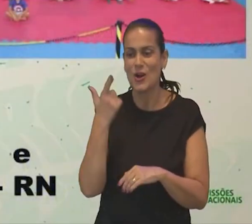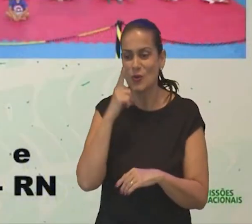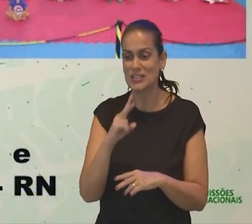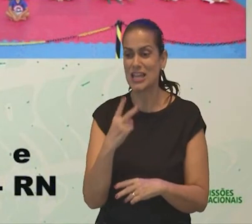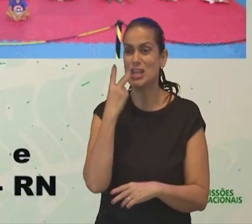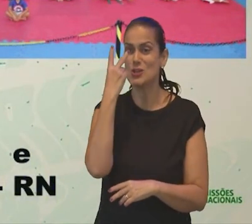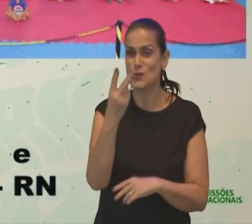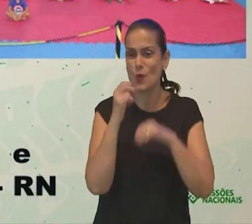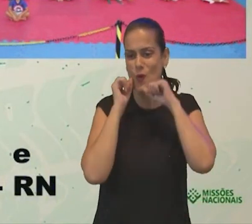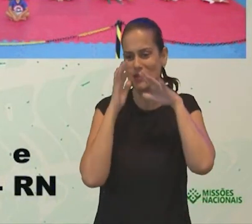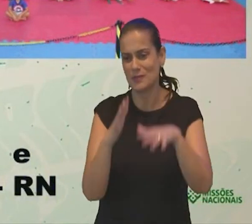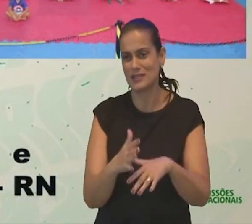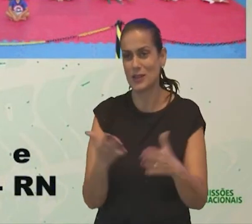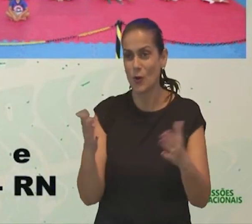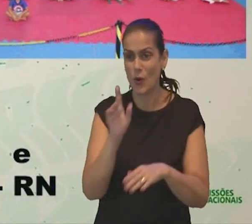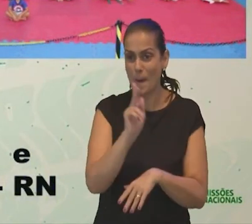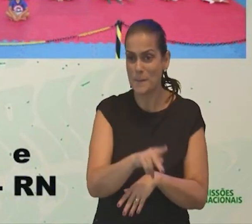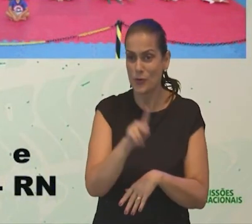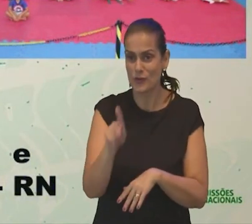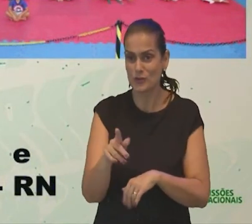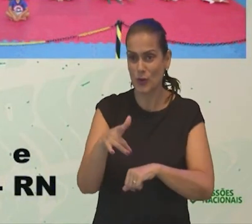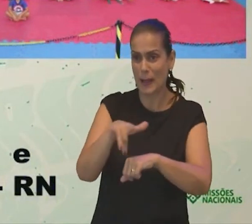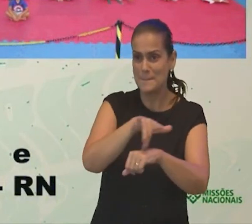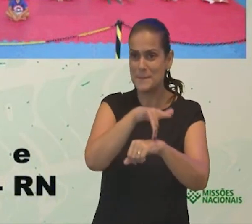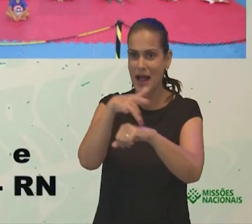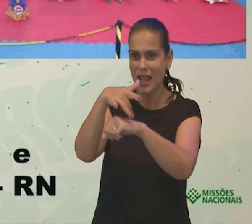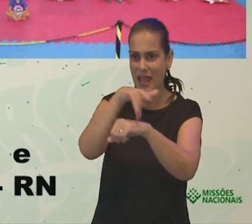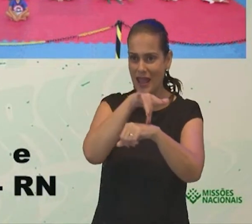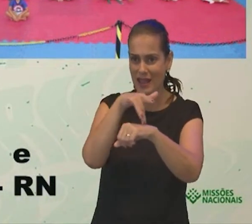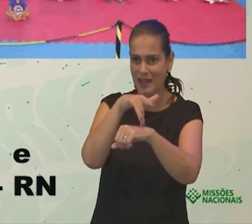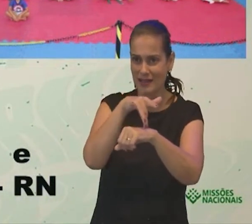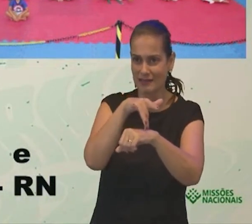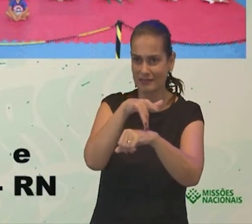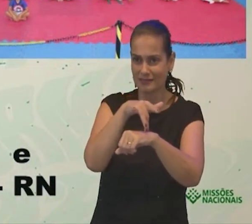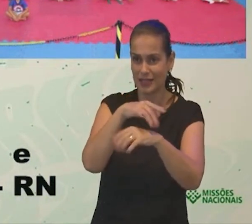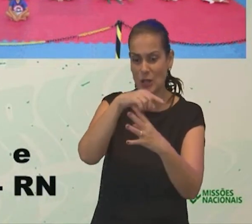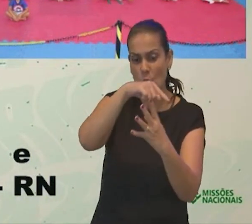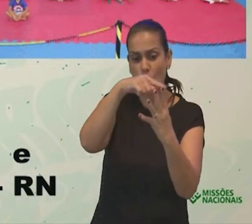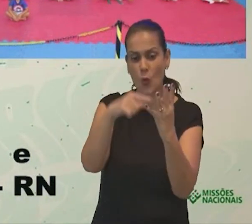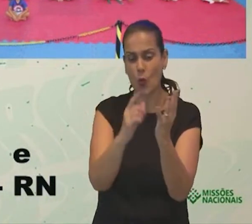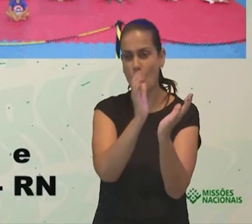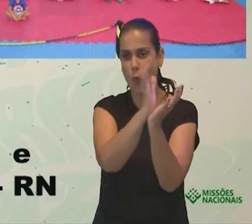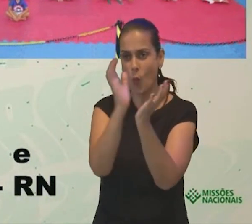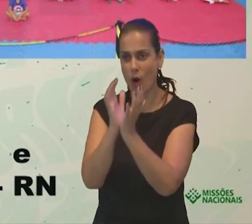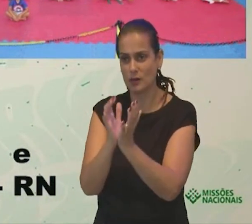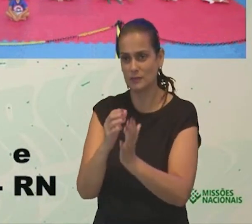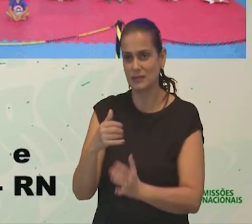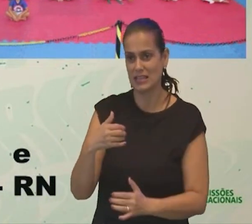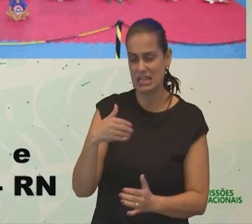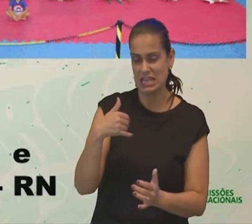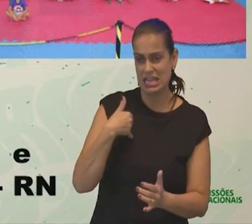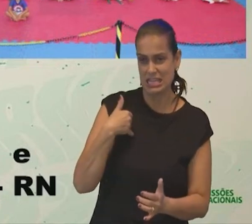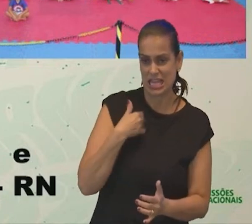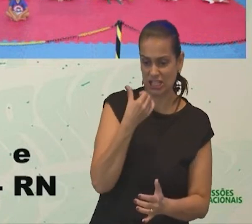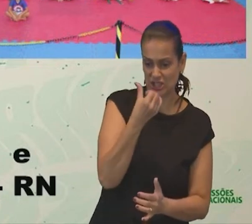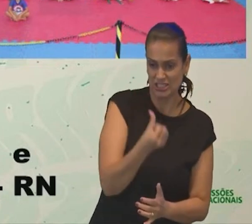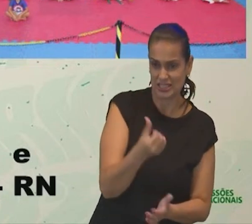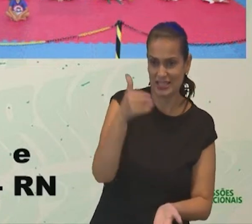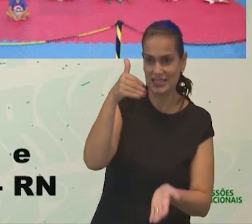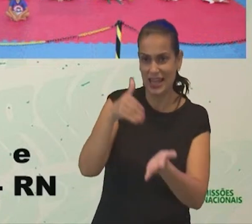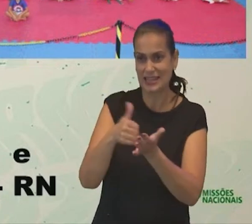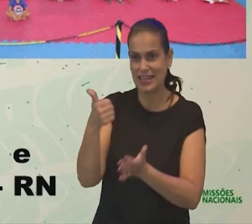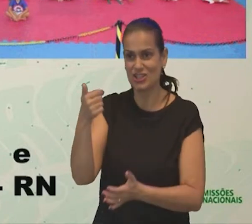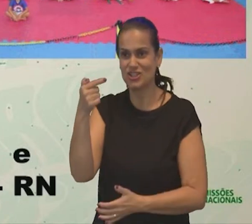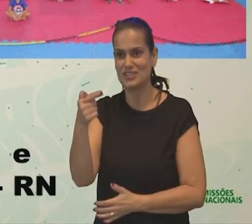igreja. Hoje a gente tem 4 turmas de balé, né, de 6 anos a 17 anos, temos 2 horários